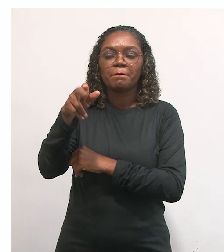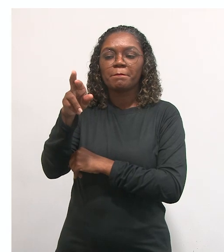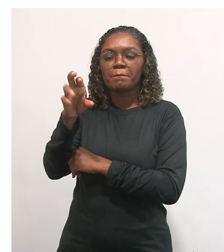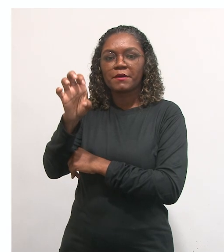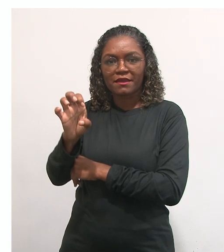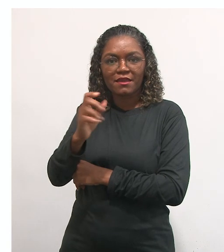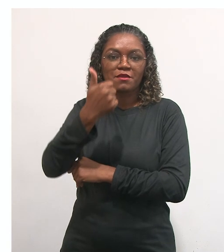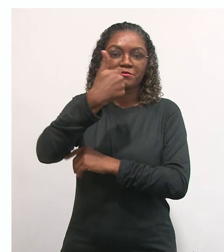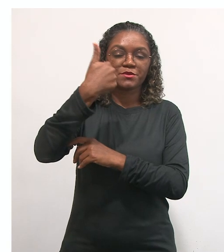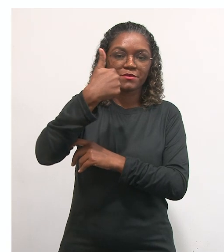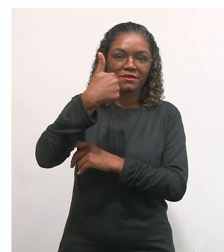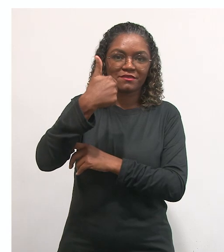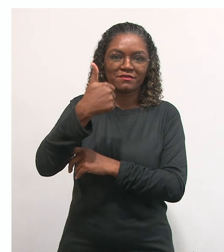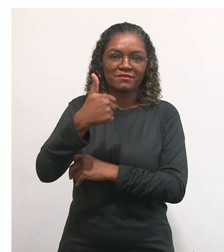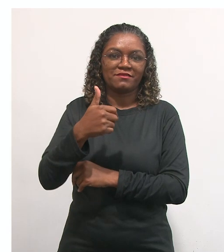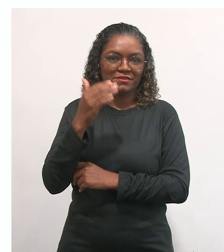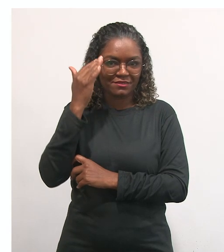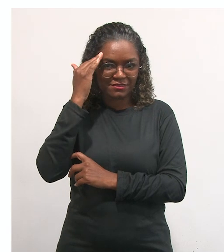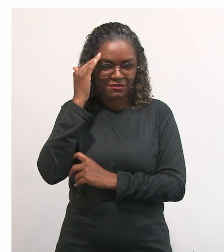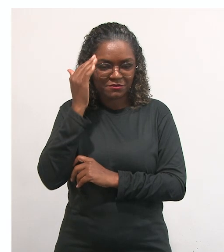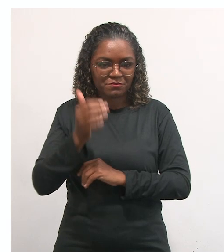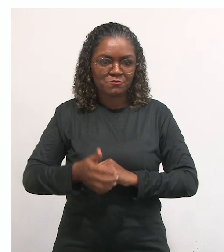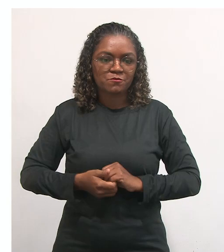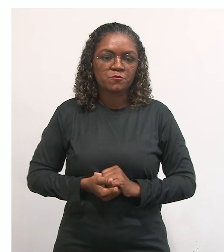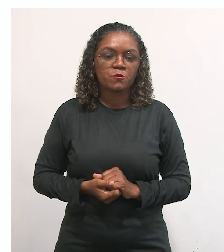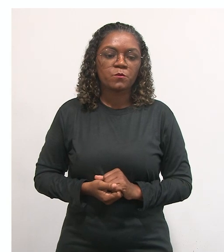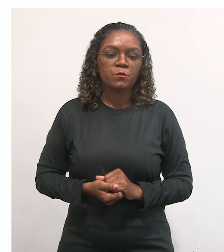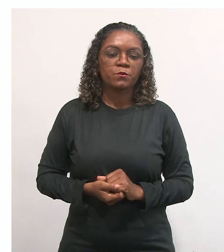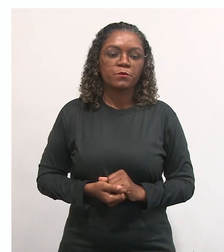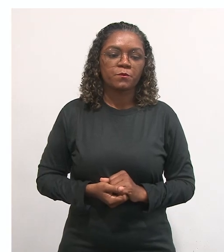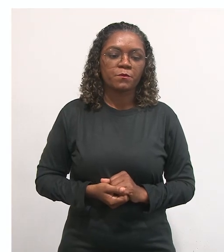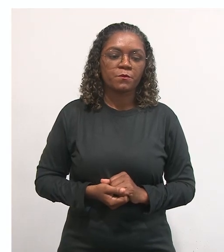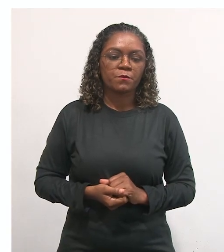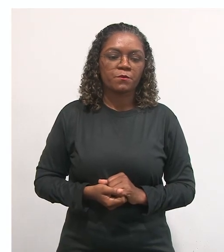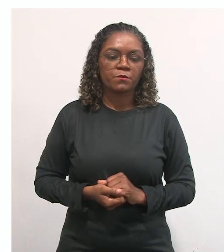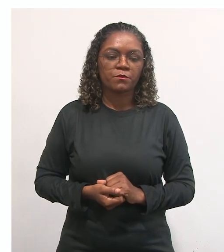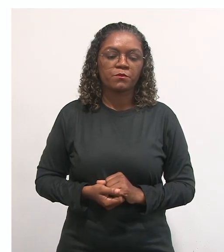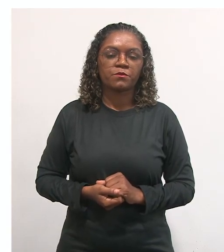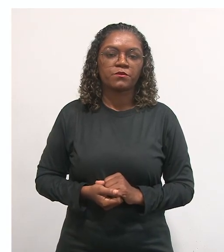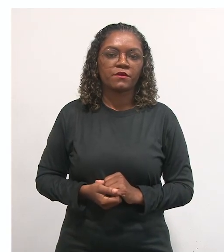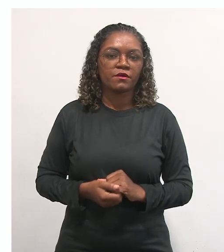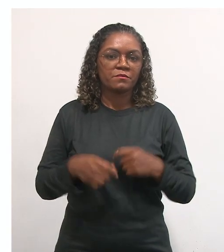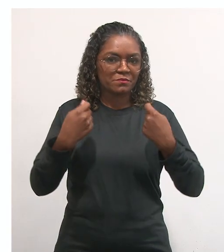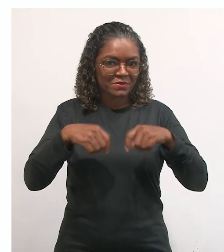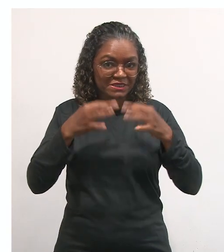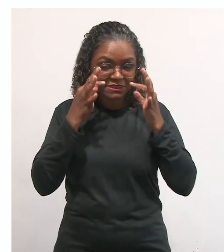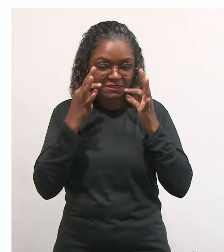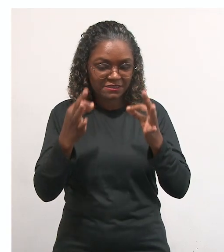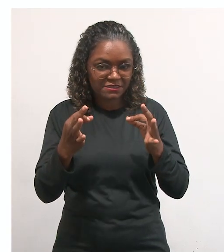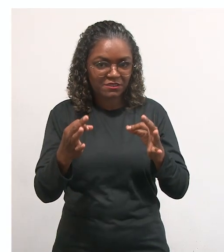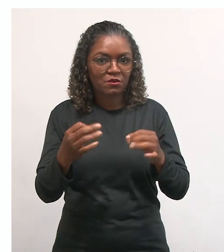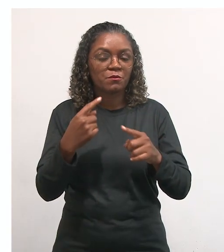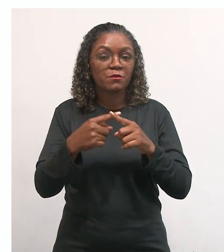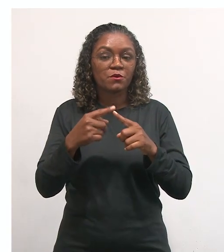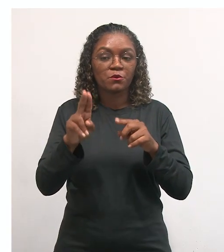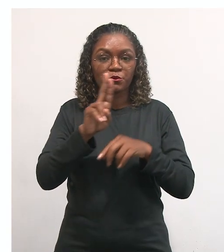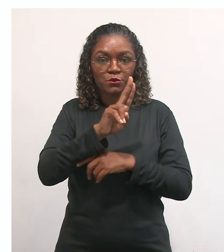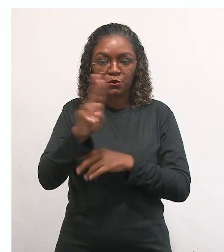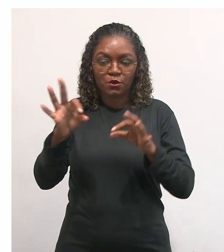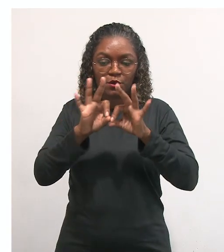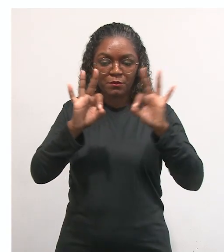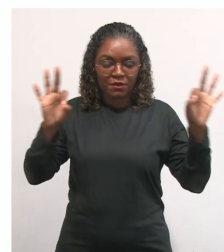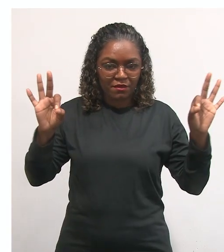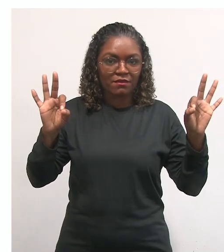prenome Maria Alva qual o sobrenome Souza Silva tá então vocês precisam ficar atentos que o nome é o